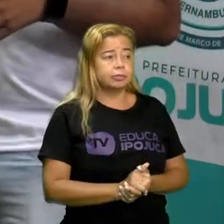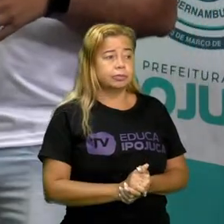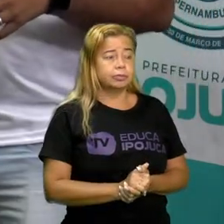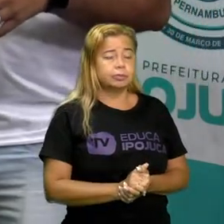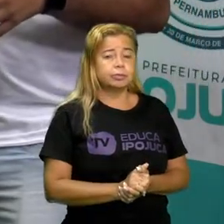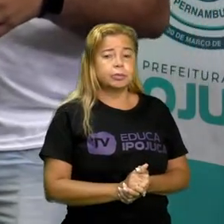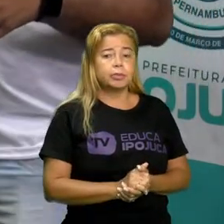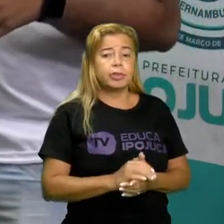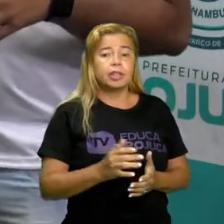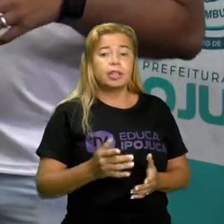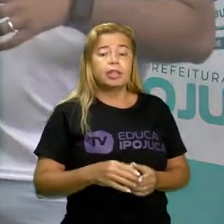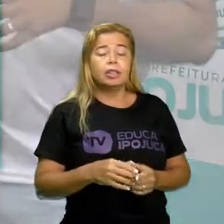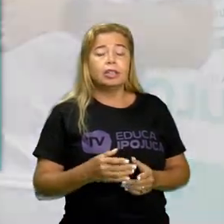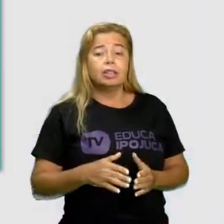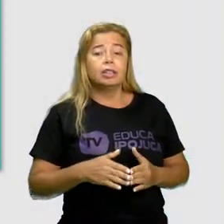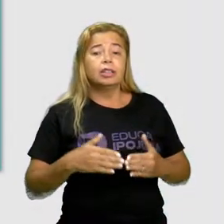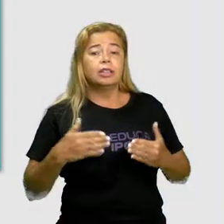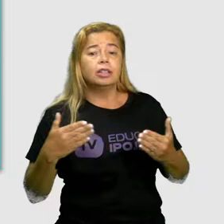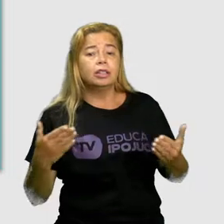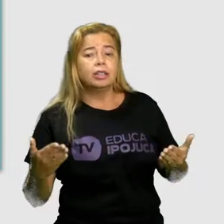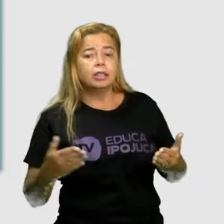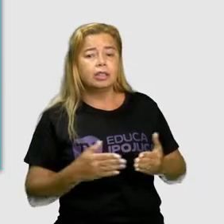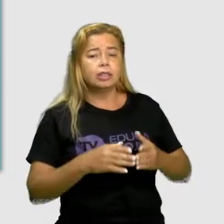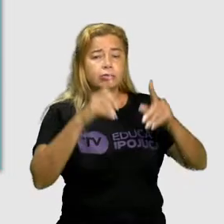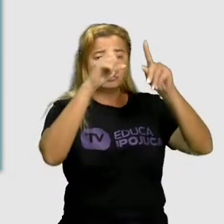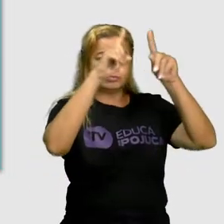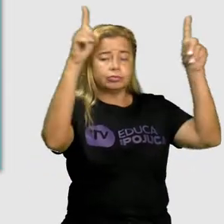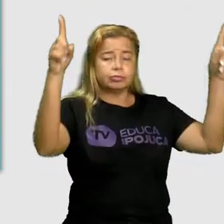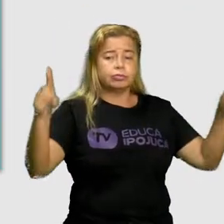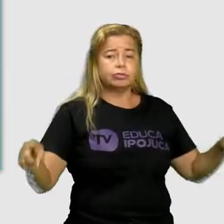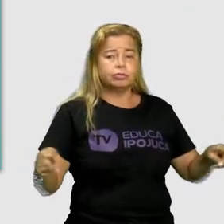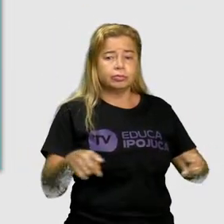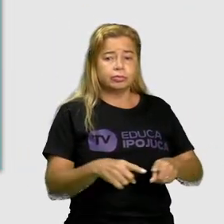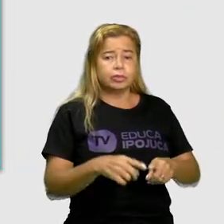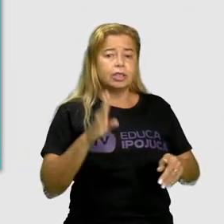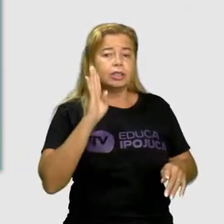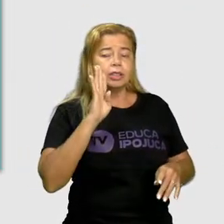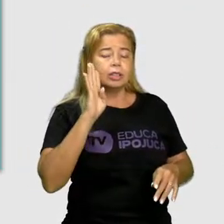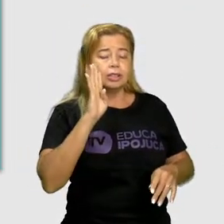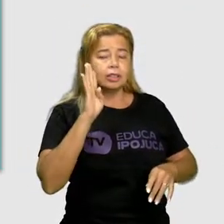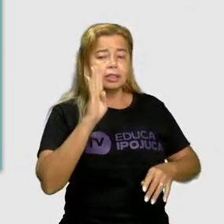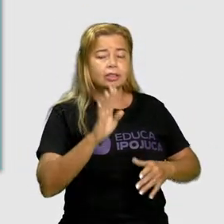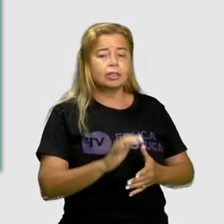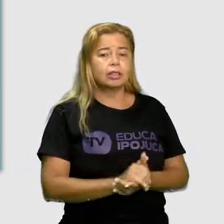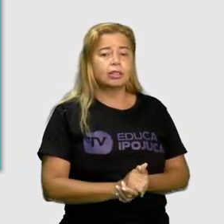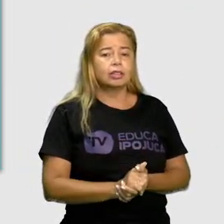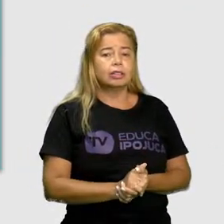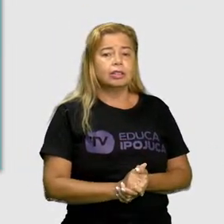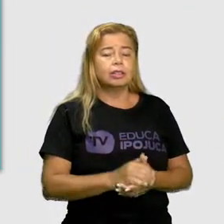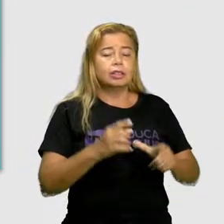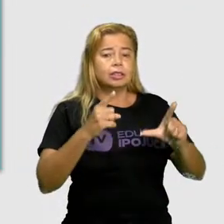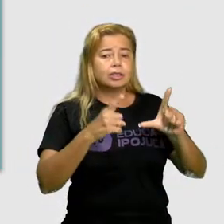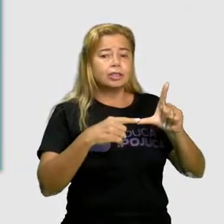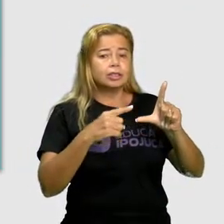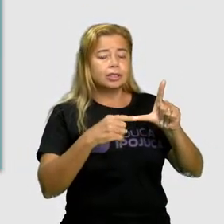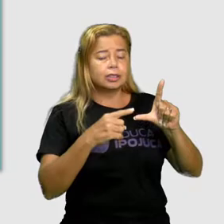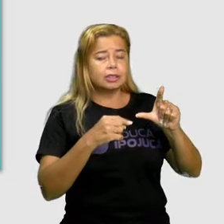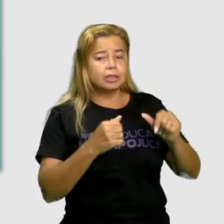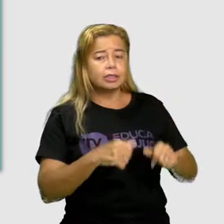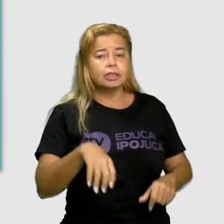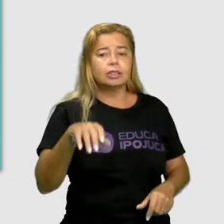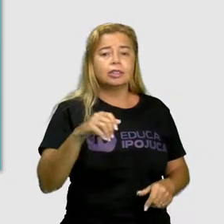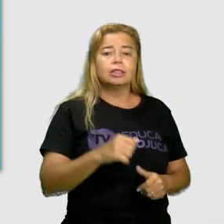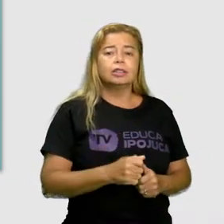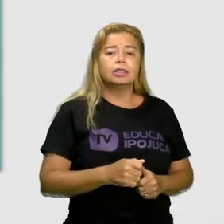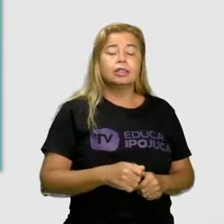tenho aqui um quadro que eu preparei para vocês bem legal. Ele tem a letra e embaixo